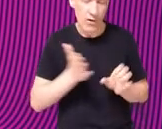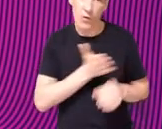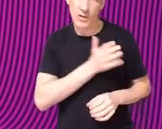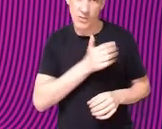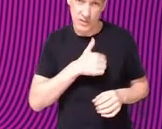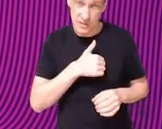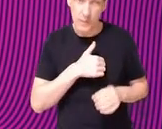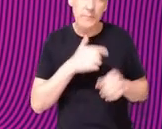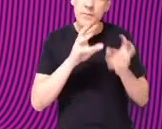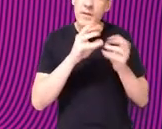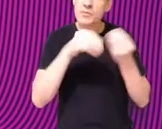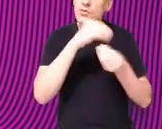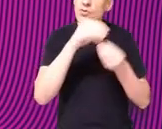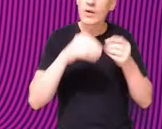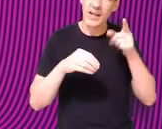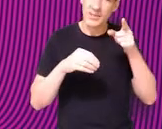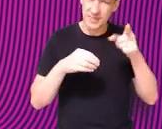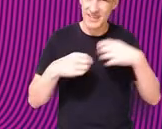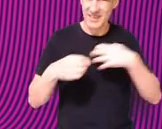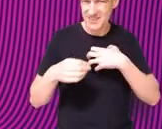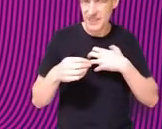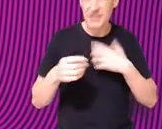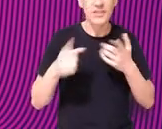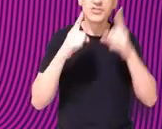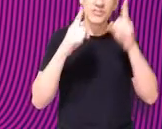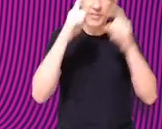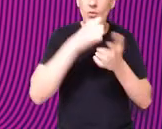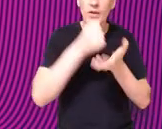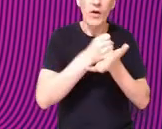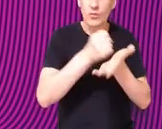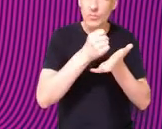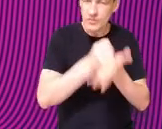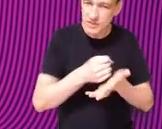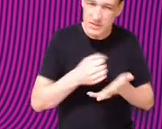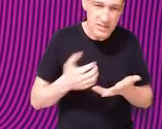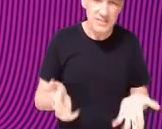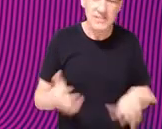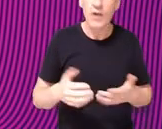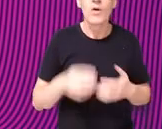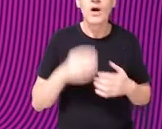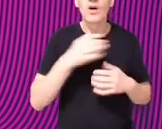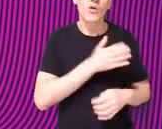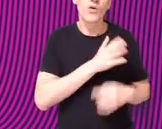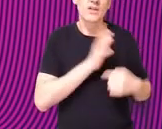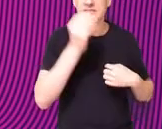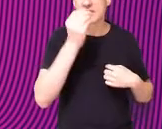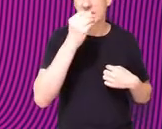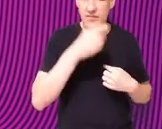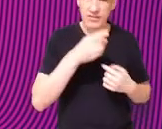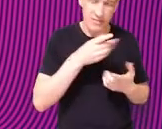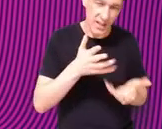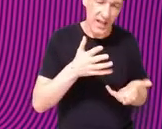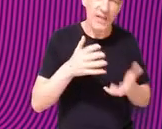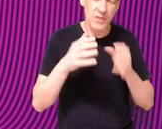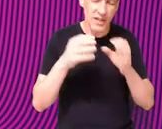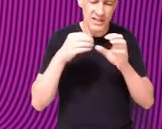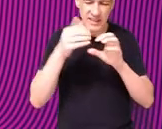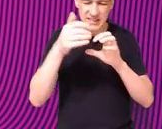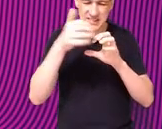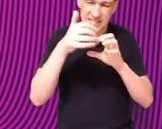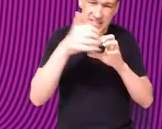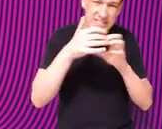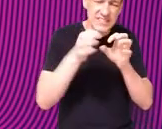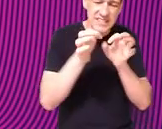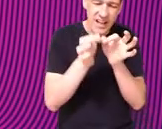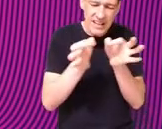de distúrbio de condução e uma insuficiência cardíaca com aspecto infiltrativo, granulomatoso, a gente poderia